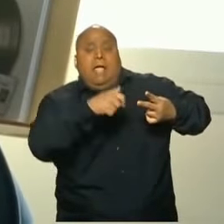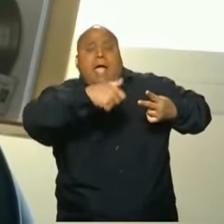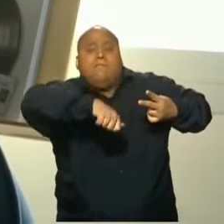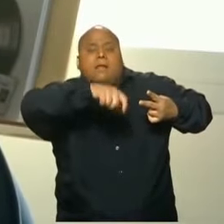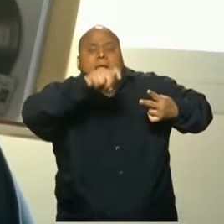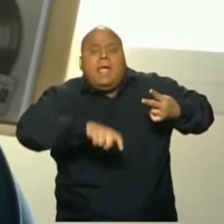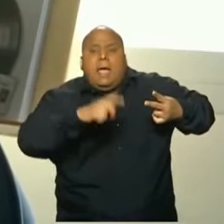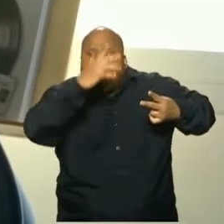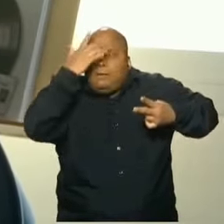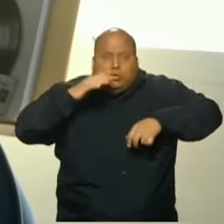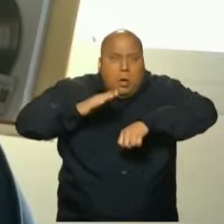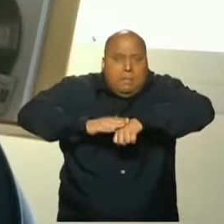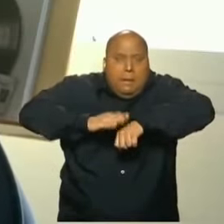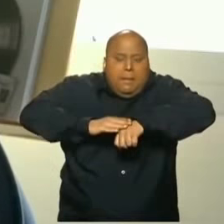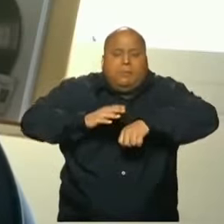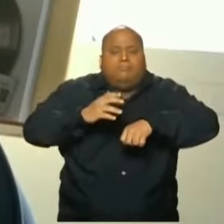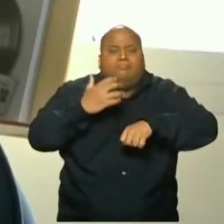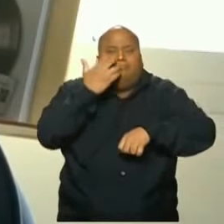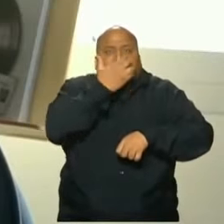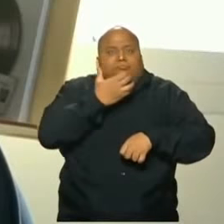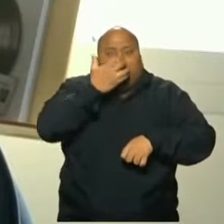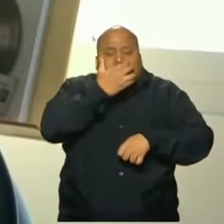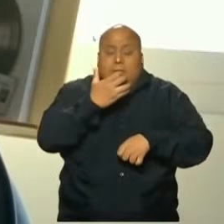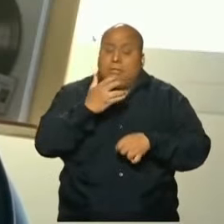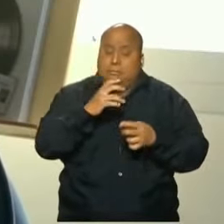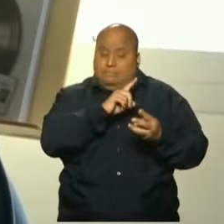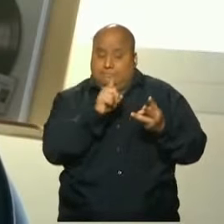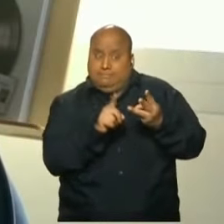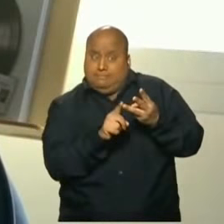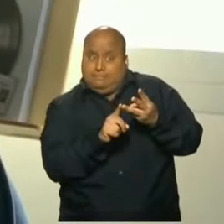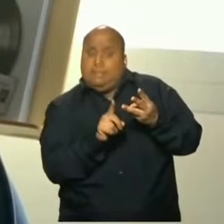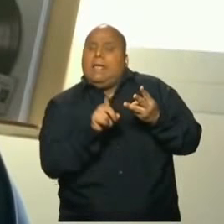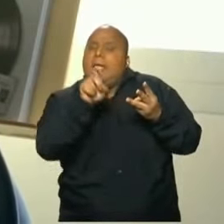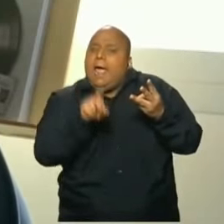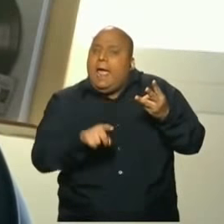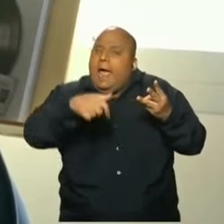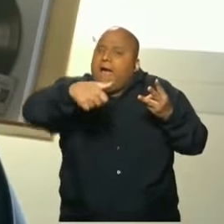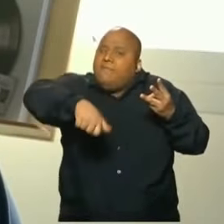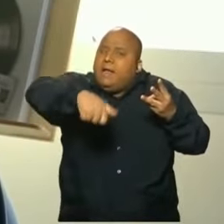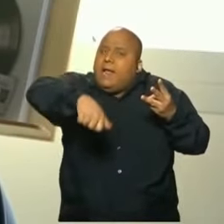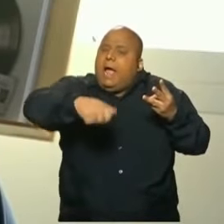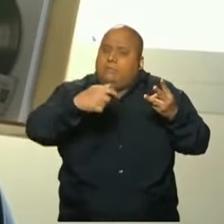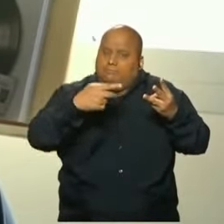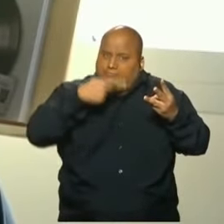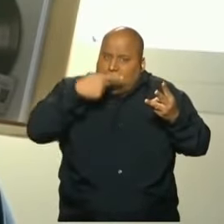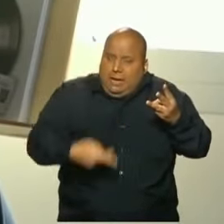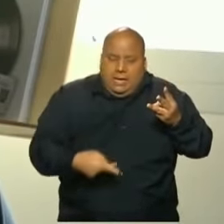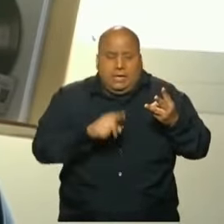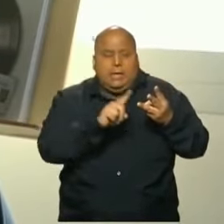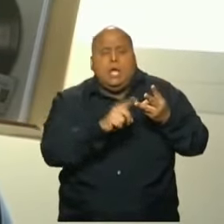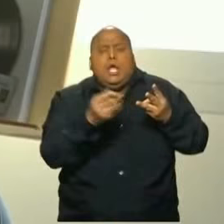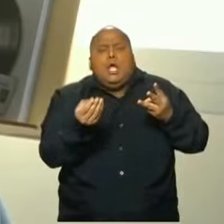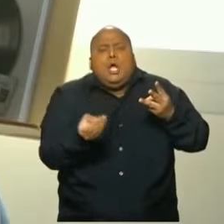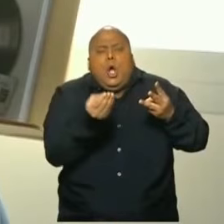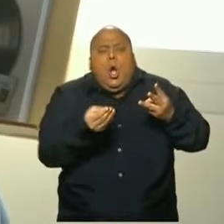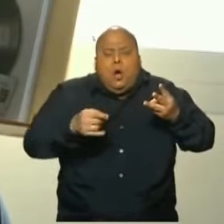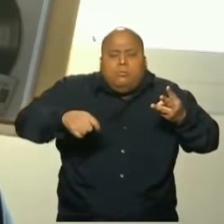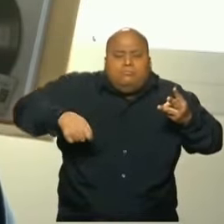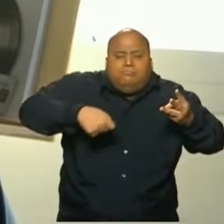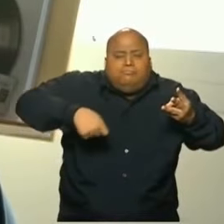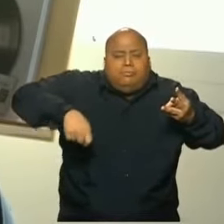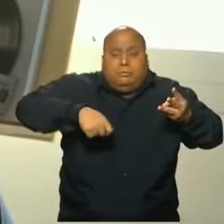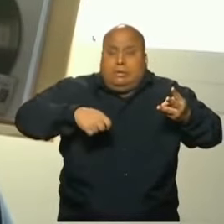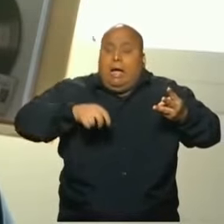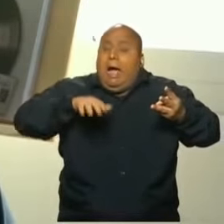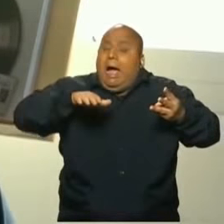dos intérpretes. E mais um fator que é muito importante você assinalar, que é o arranjo. Mas o arranjo,